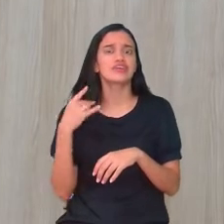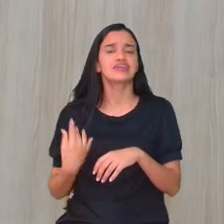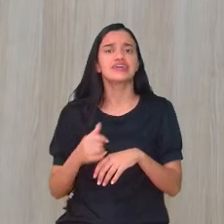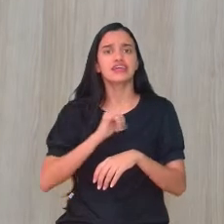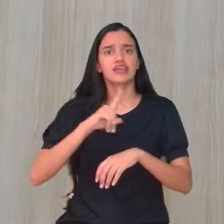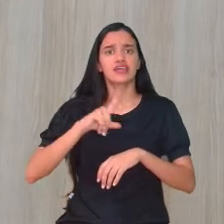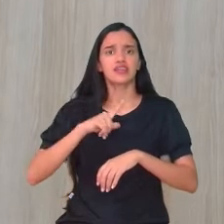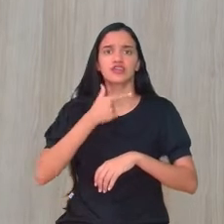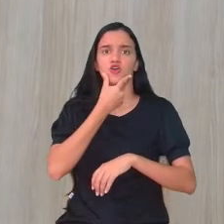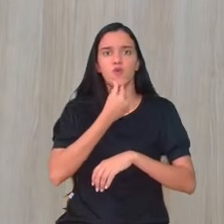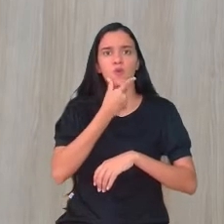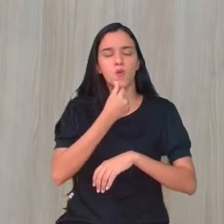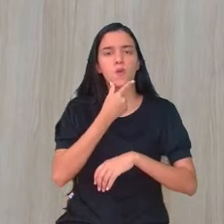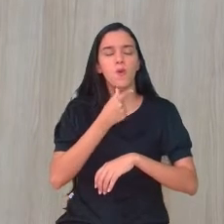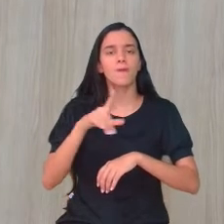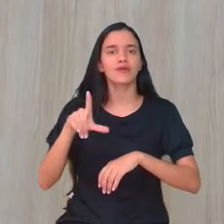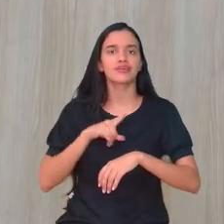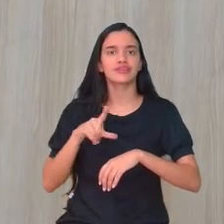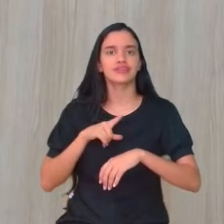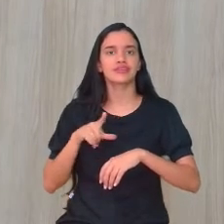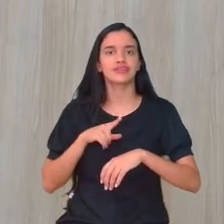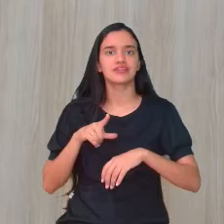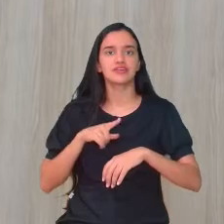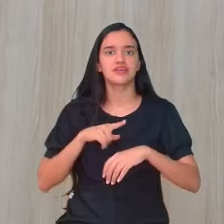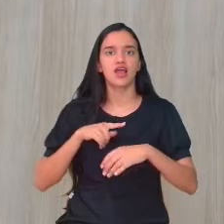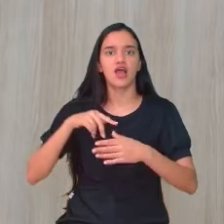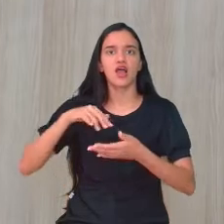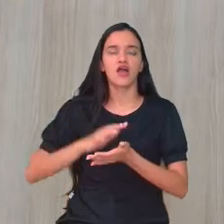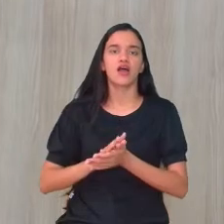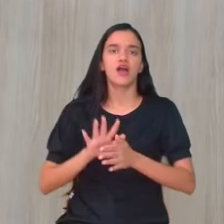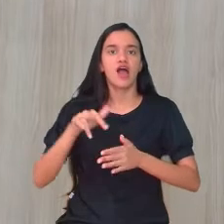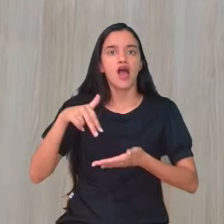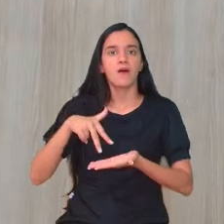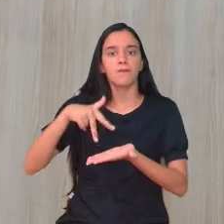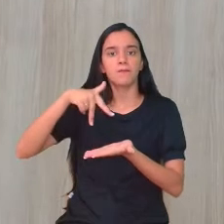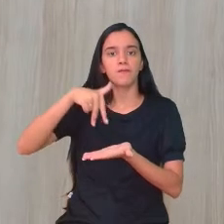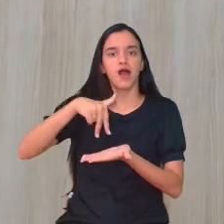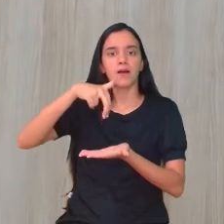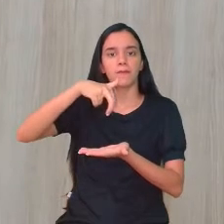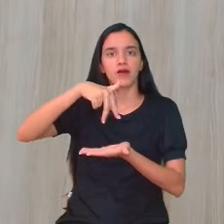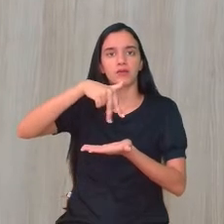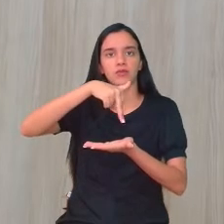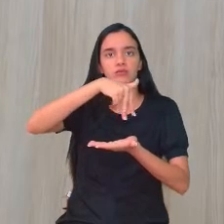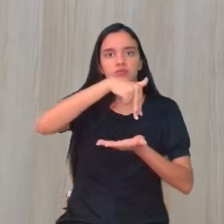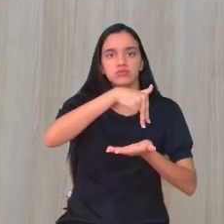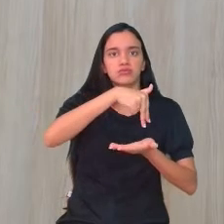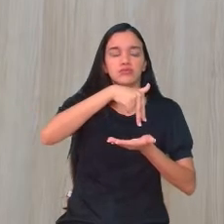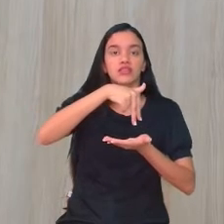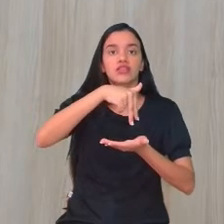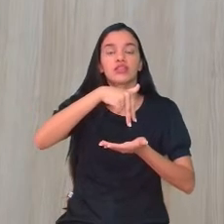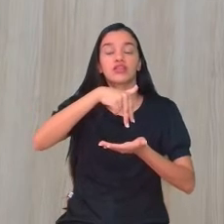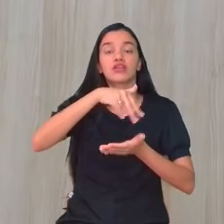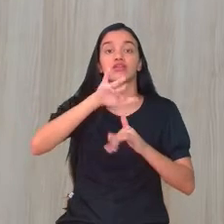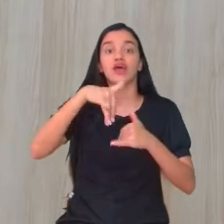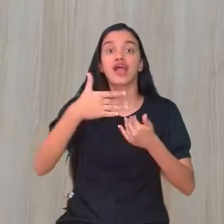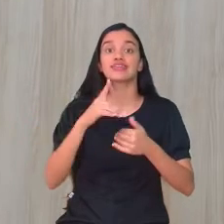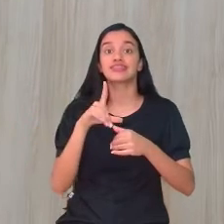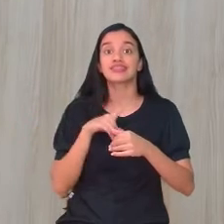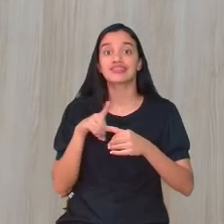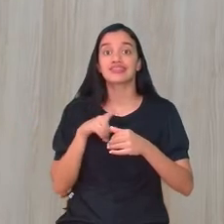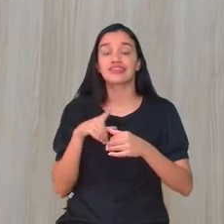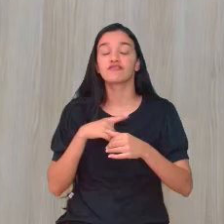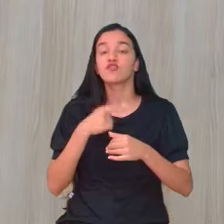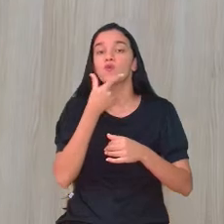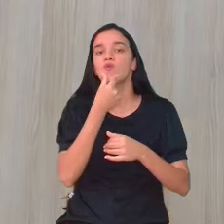homem, né, estava tendo uma marcha, né, por diversidade, e um homem na Alemanha ele fez uma saudação